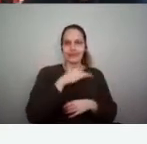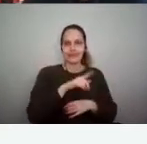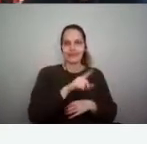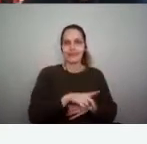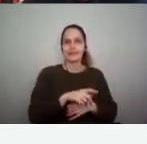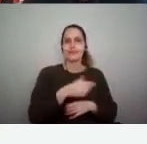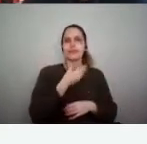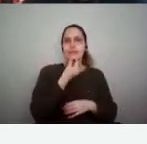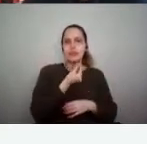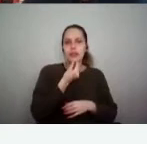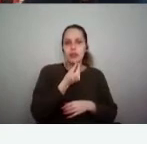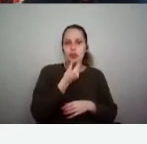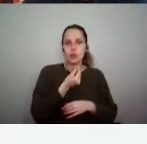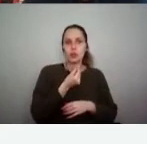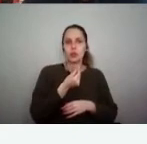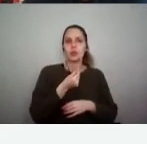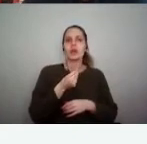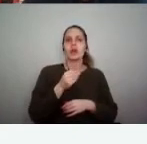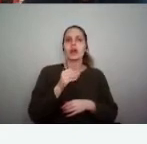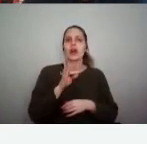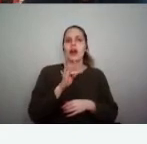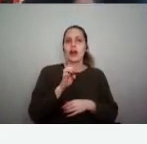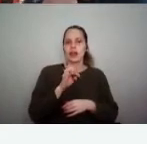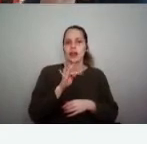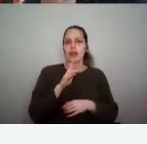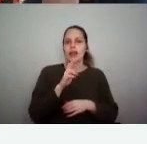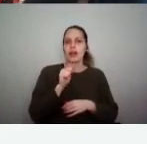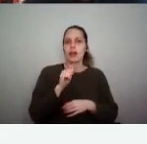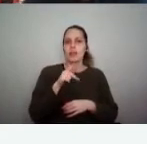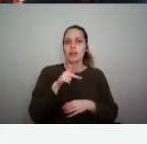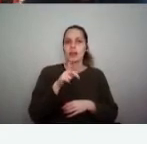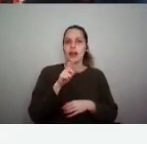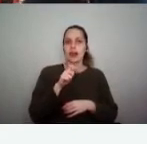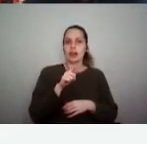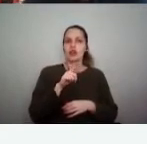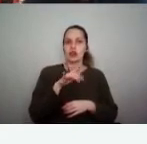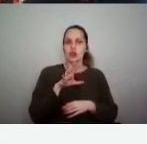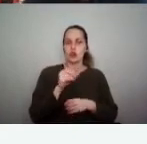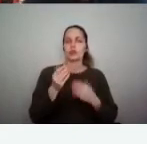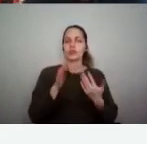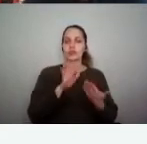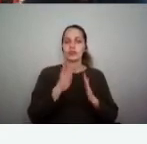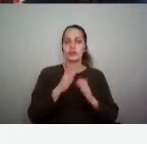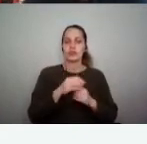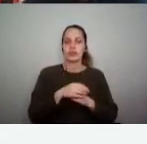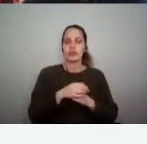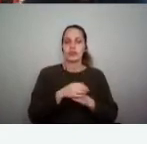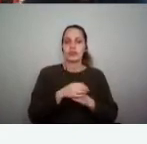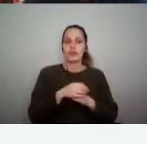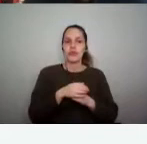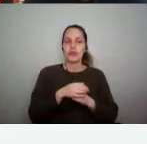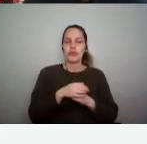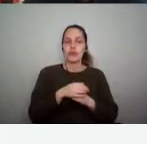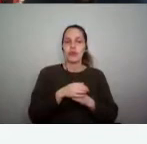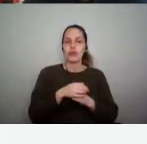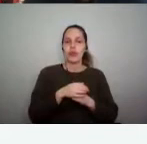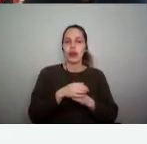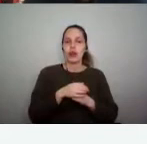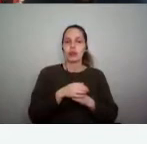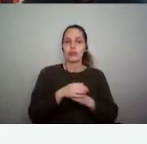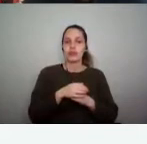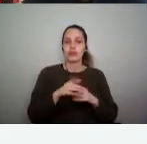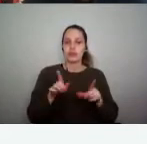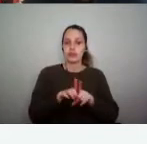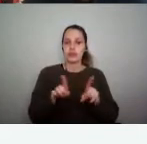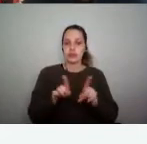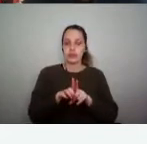tetraplégico, ele fazia desenhos com a boca, um trabalho brilhante da terapia ocupacional no hospital, e na cabeceira da cama